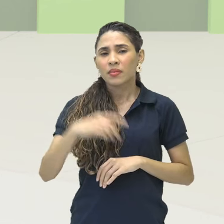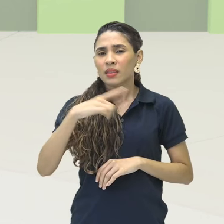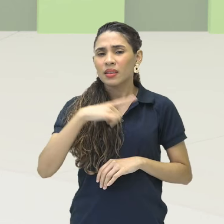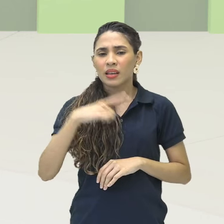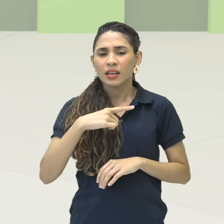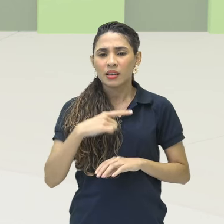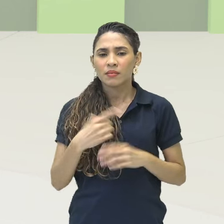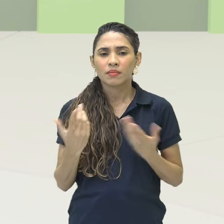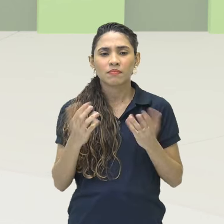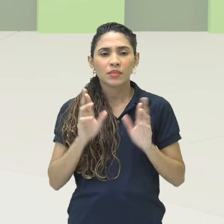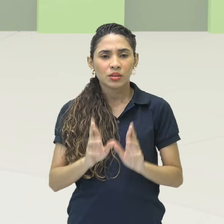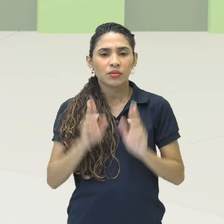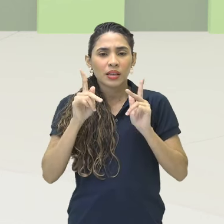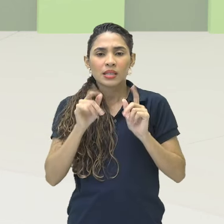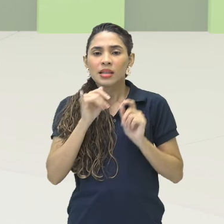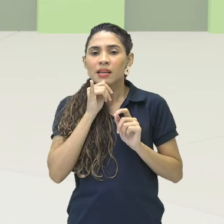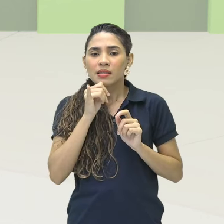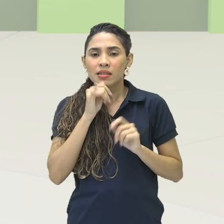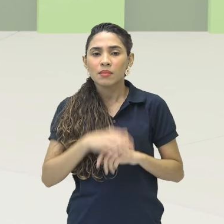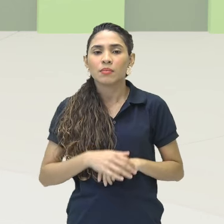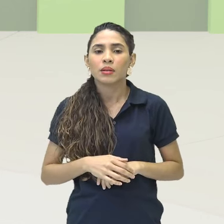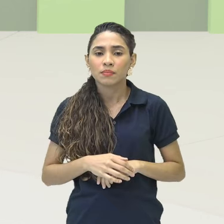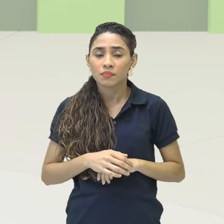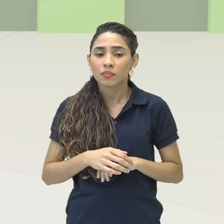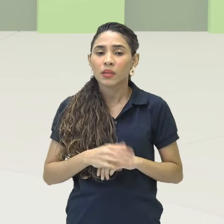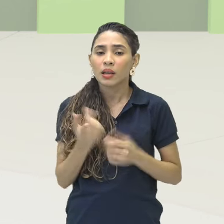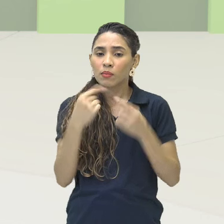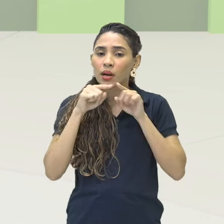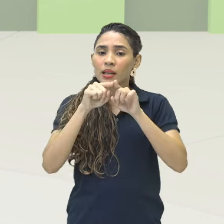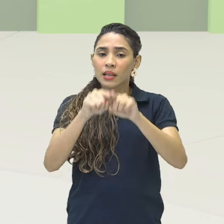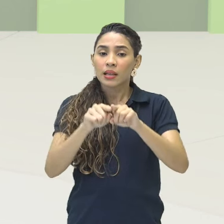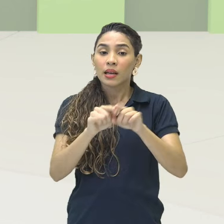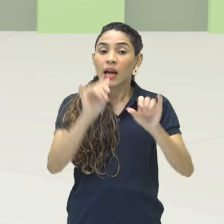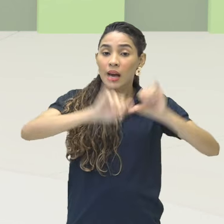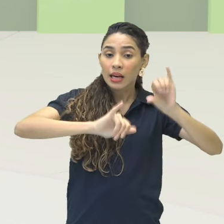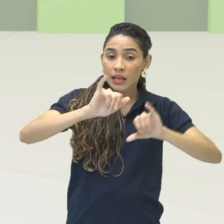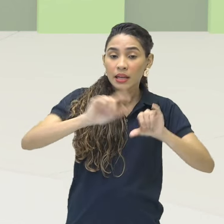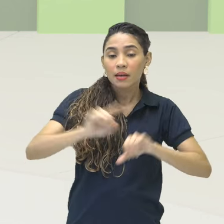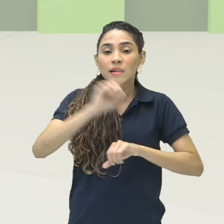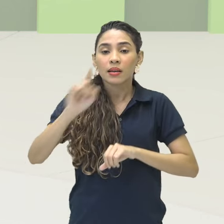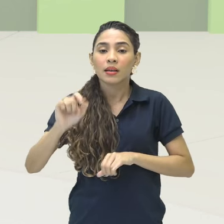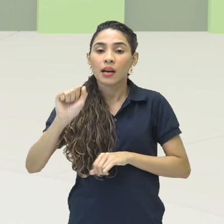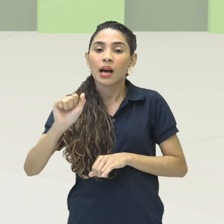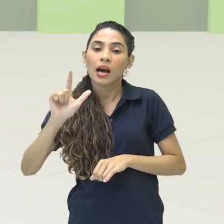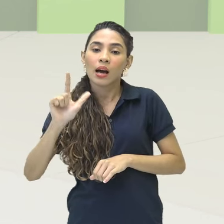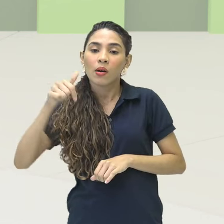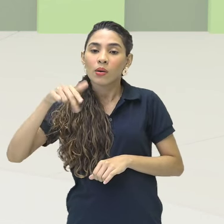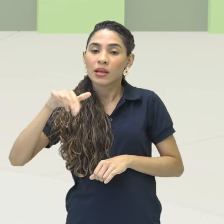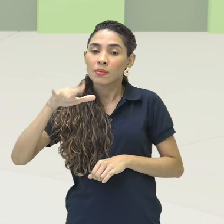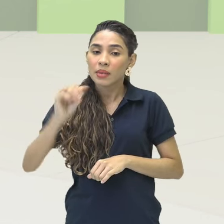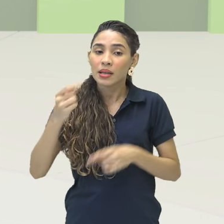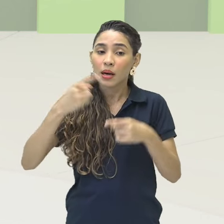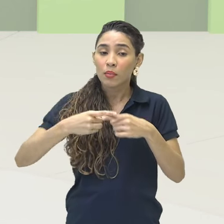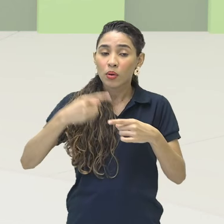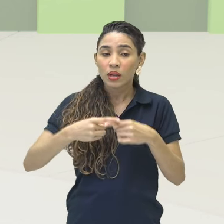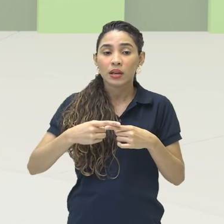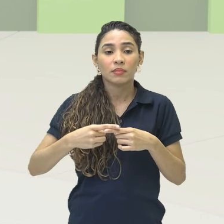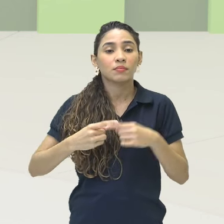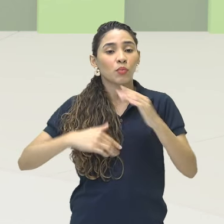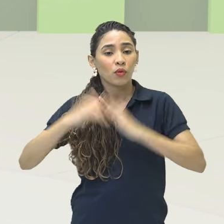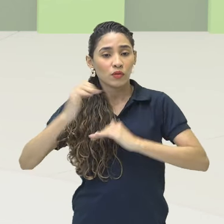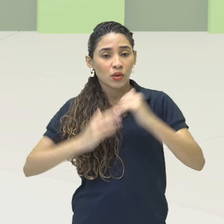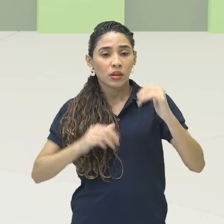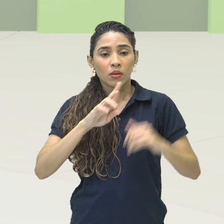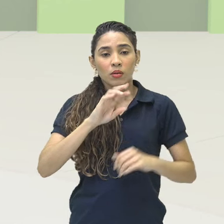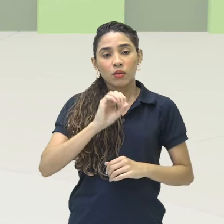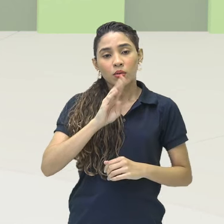a distinção, uma linha, né, entre a química e a alquimia, né? Porque o Robert Boyle,